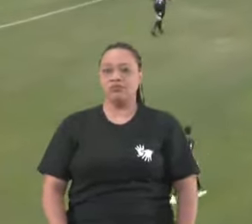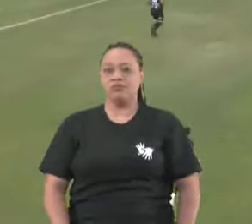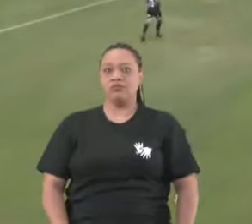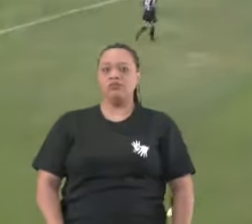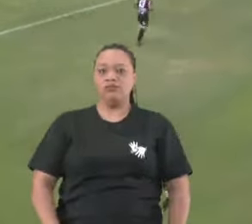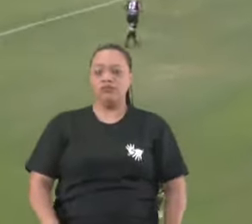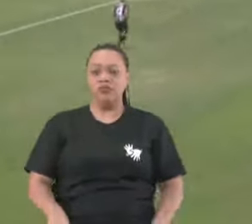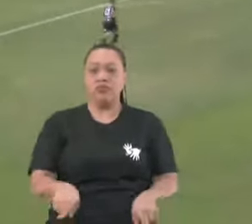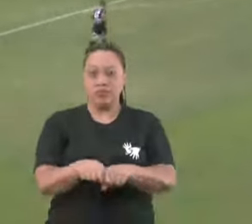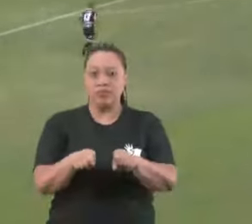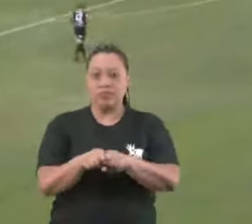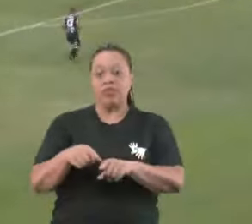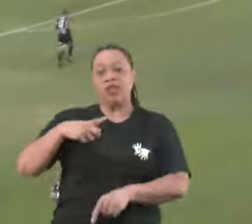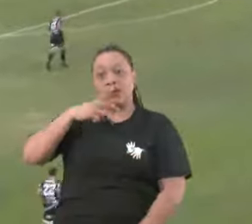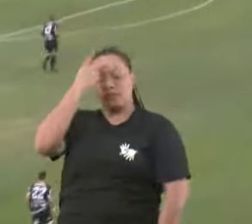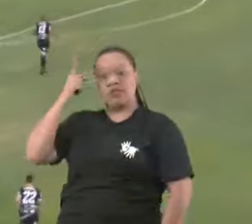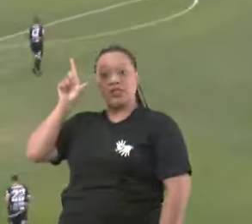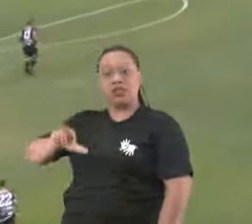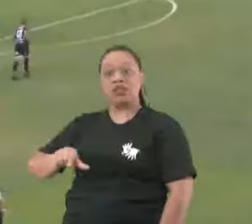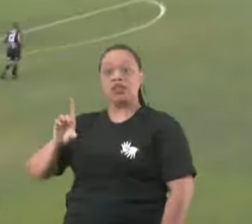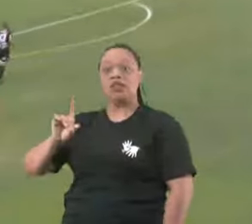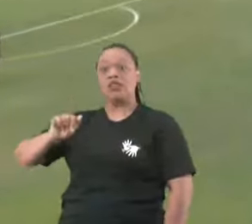Você vê no detalhe ali também o Daniel Paulista.